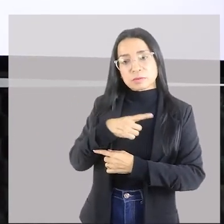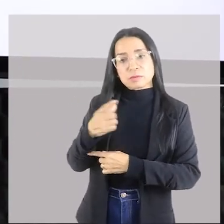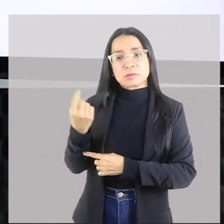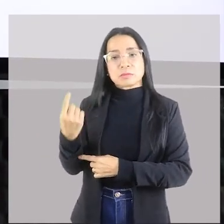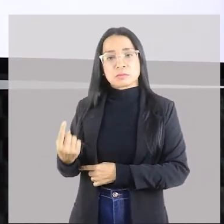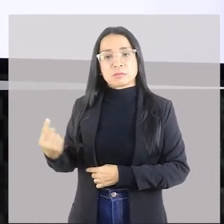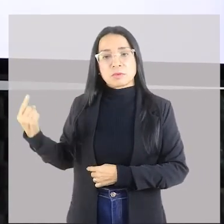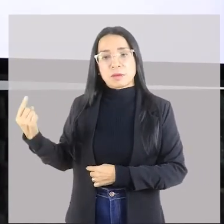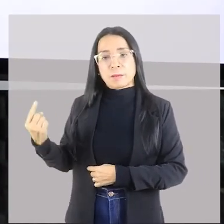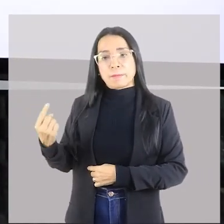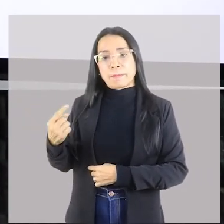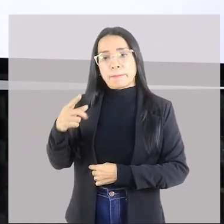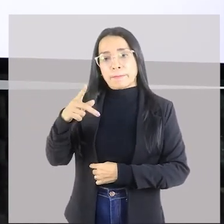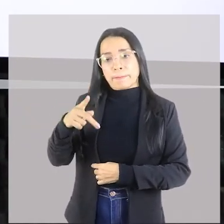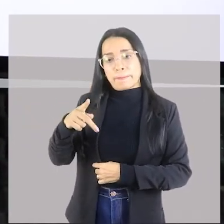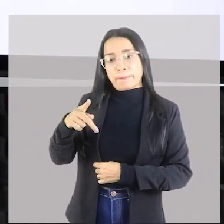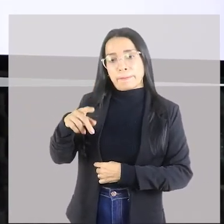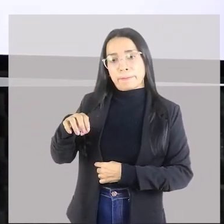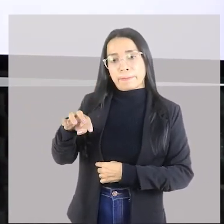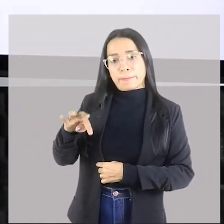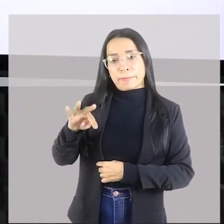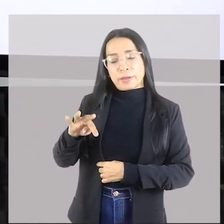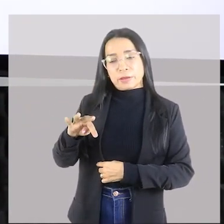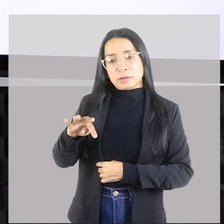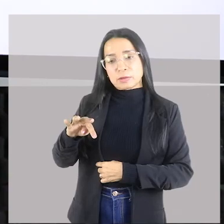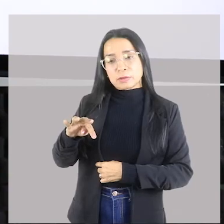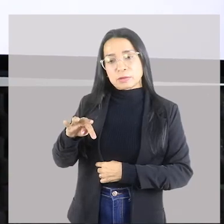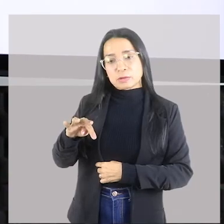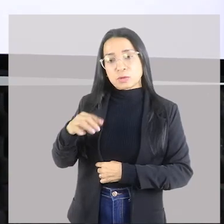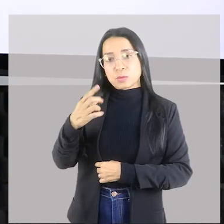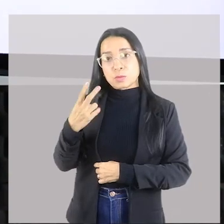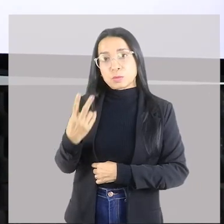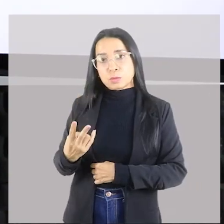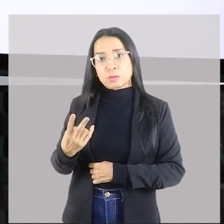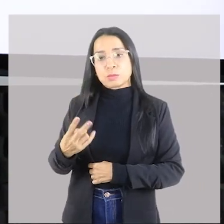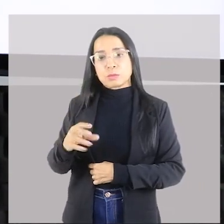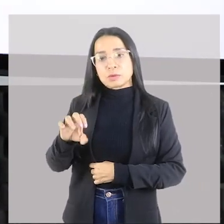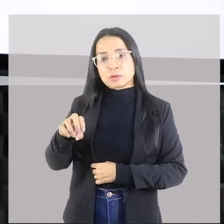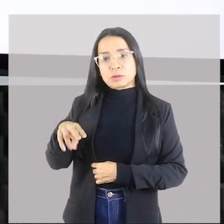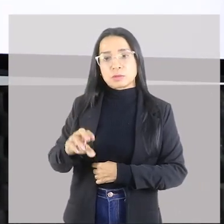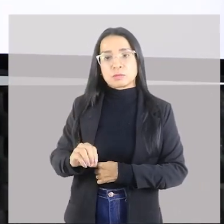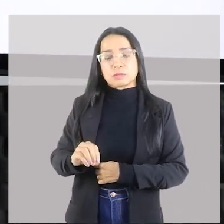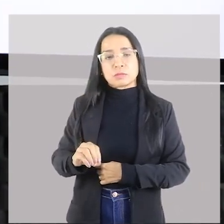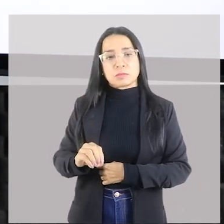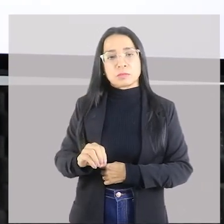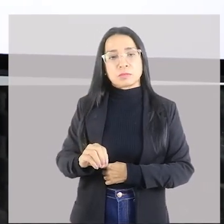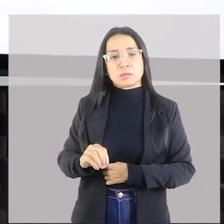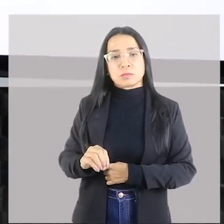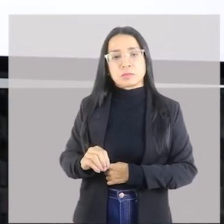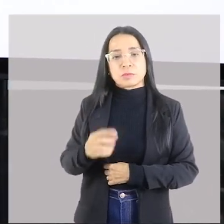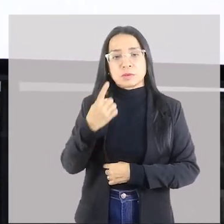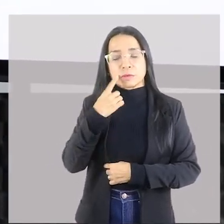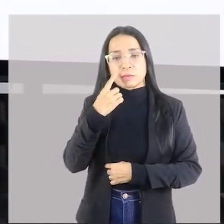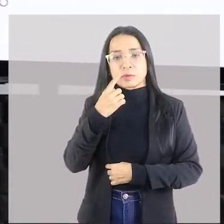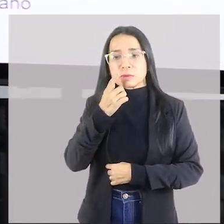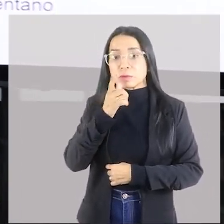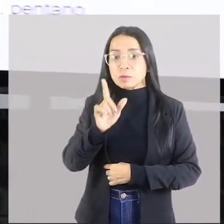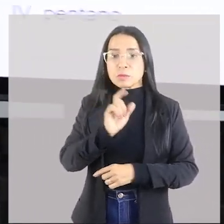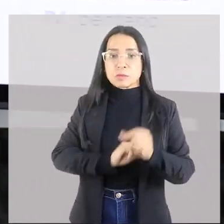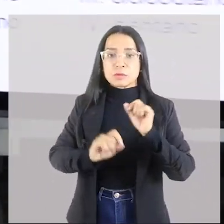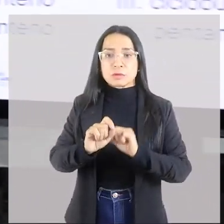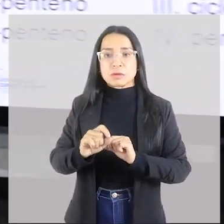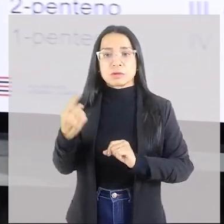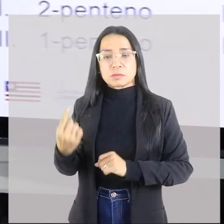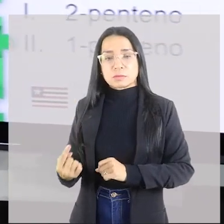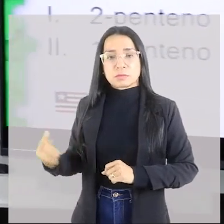2-eno. Pente 2-eno. Vamos ver se a gente consegue chegar bem aqui, ó. Vamos ver se a gente consegue chegar a uma isomeria bem